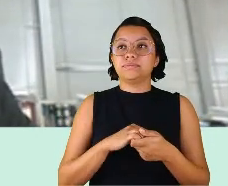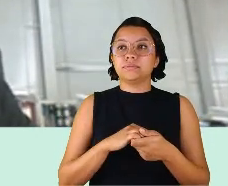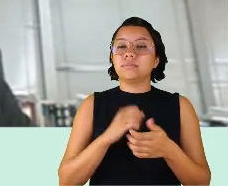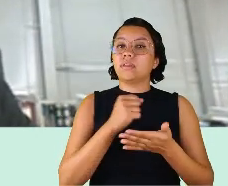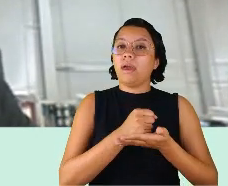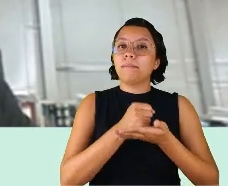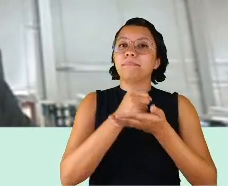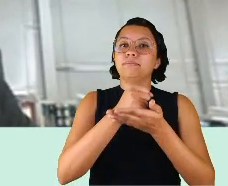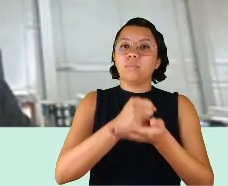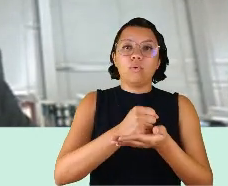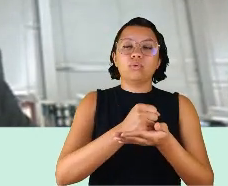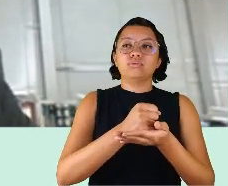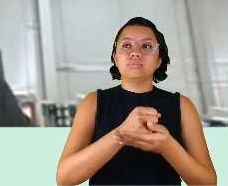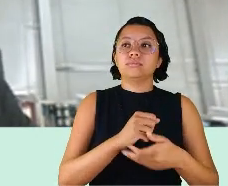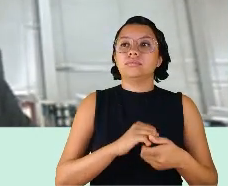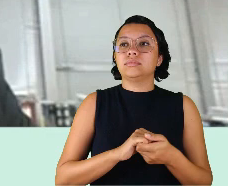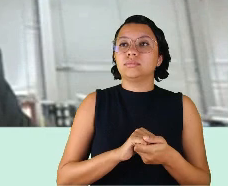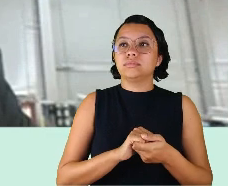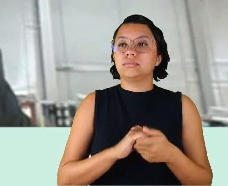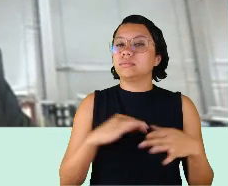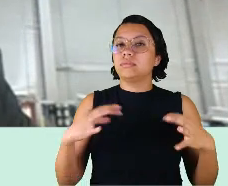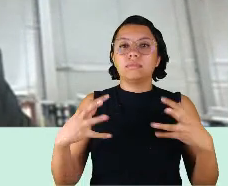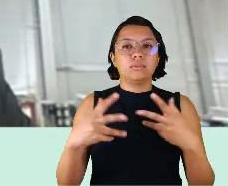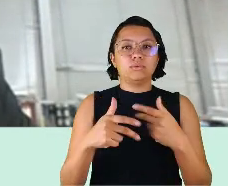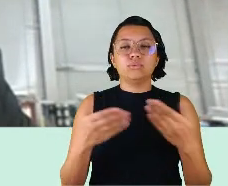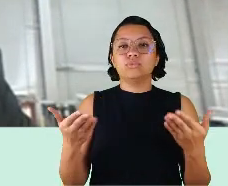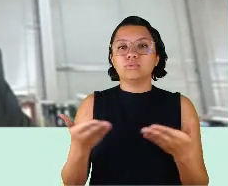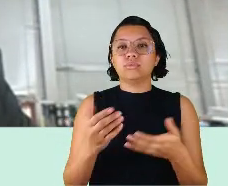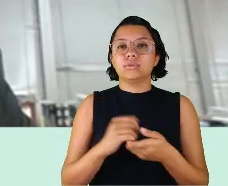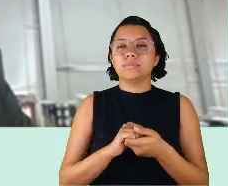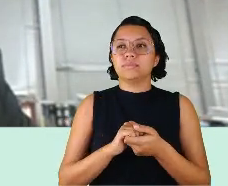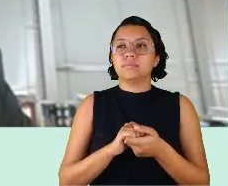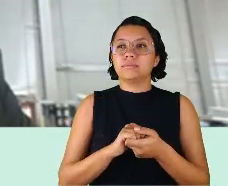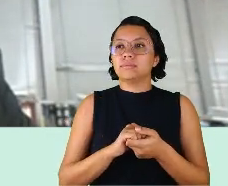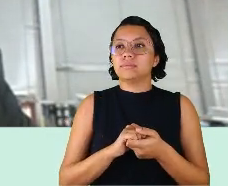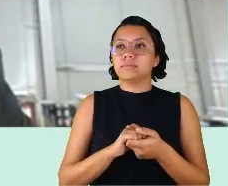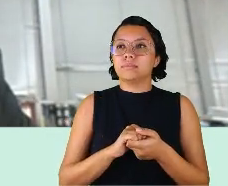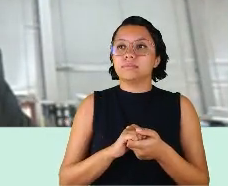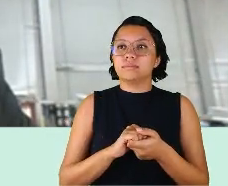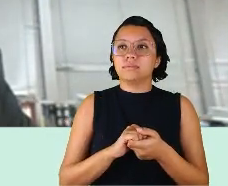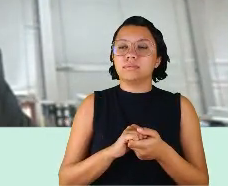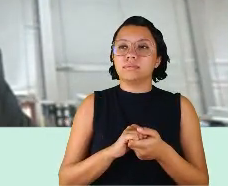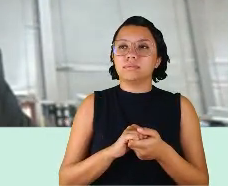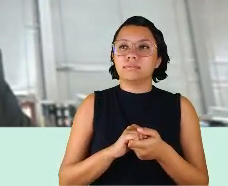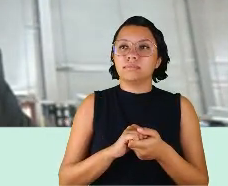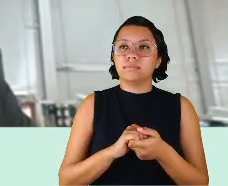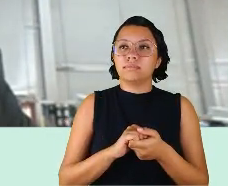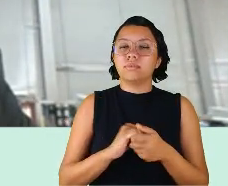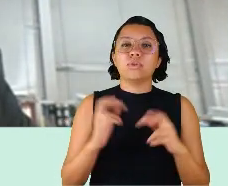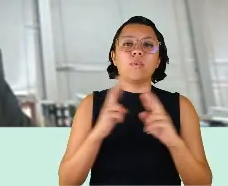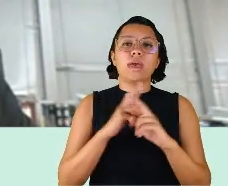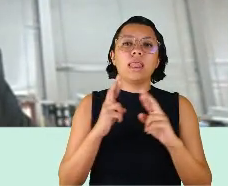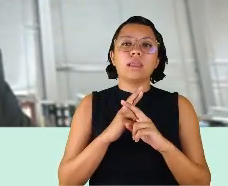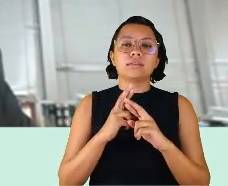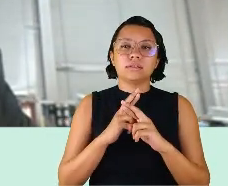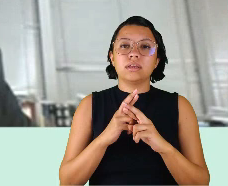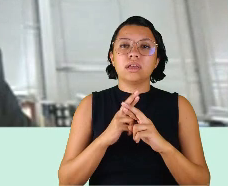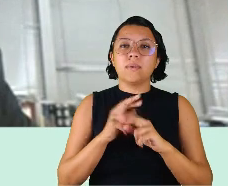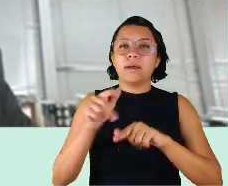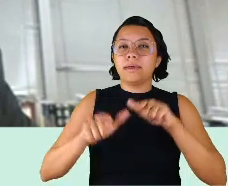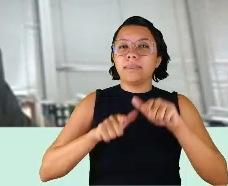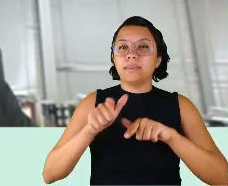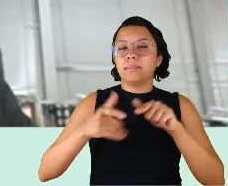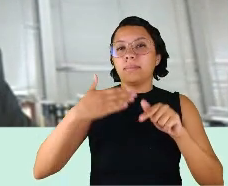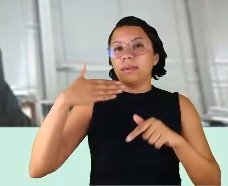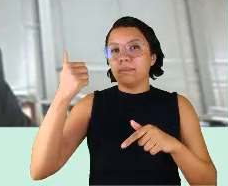apoio, né, a tudo isso, né. Com relação à